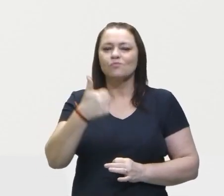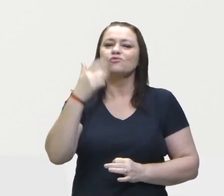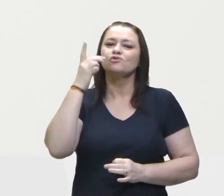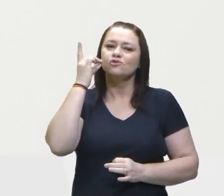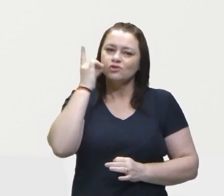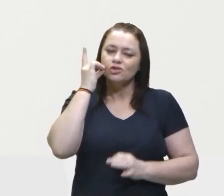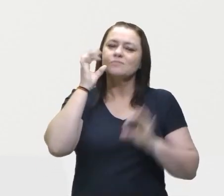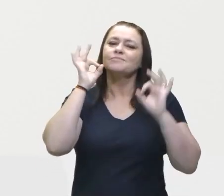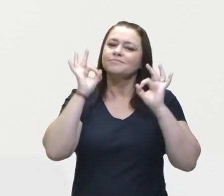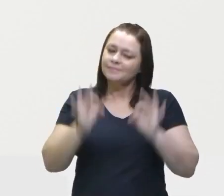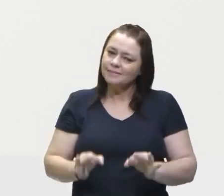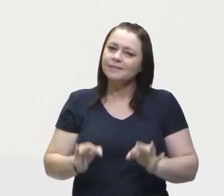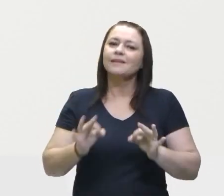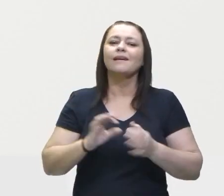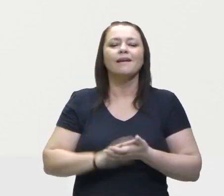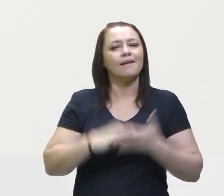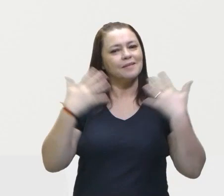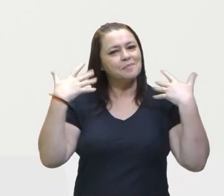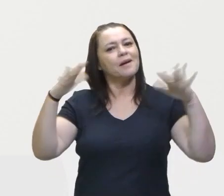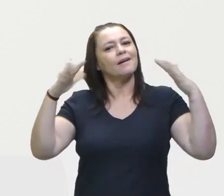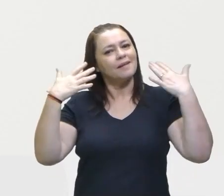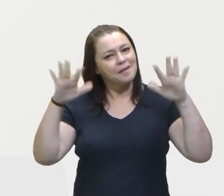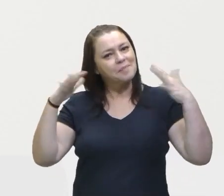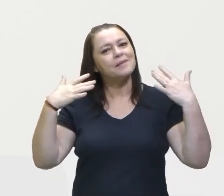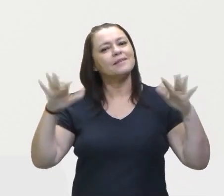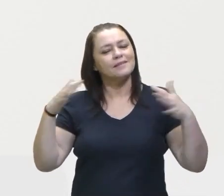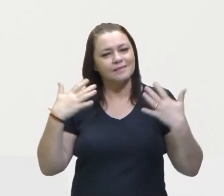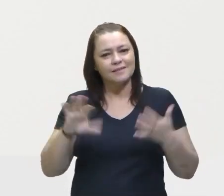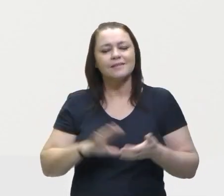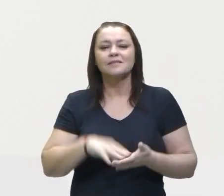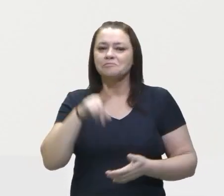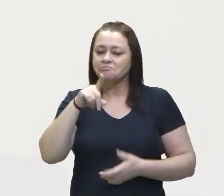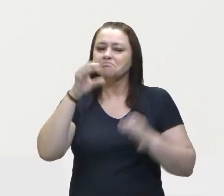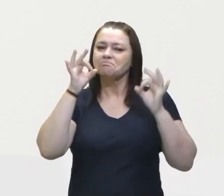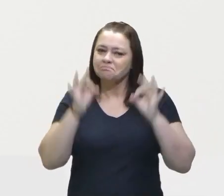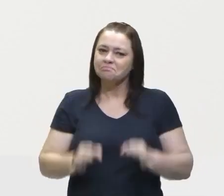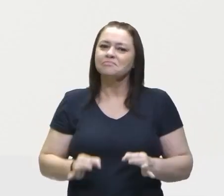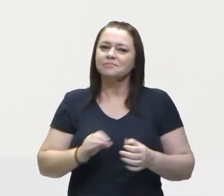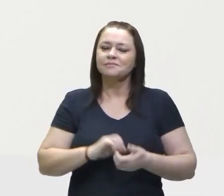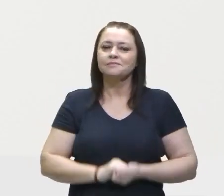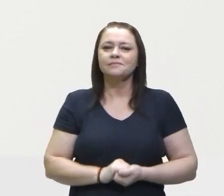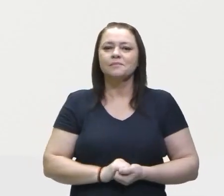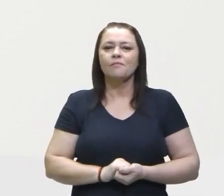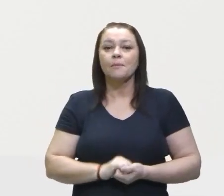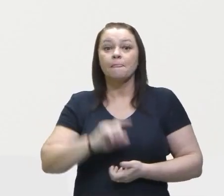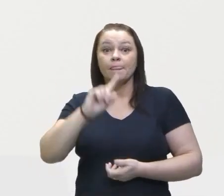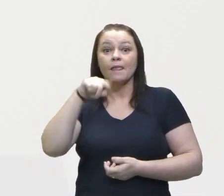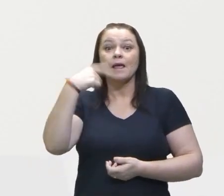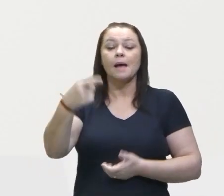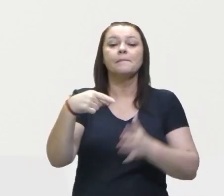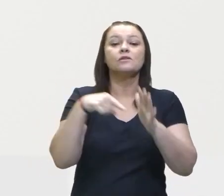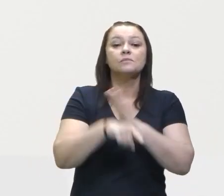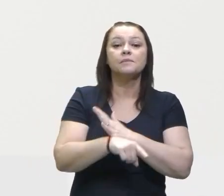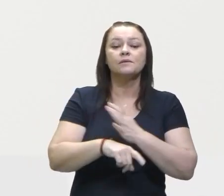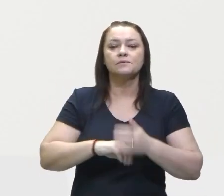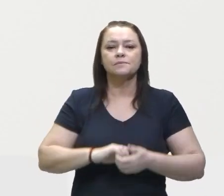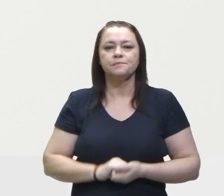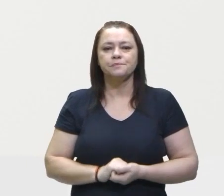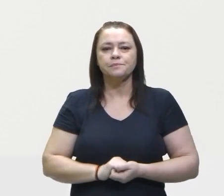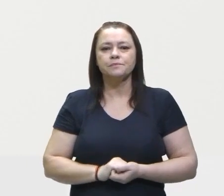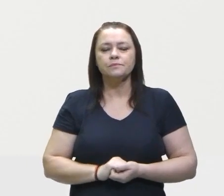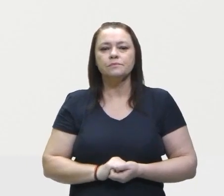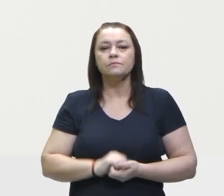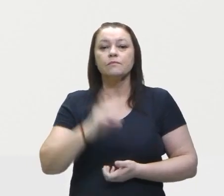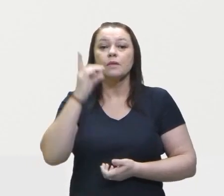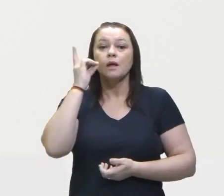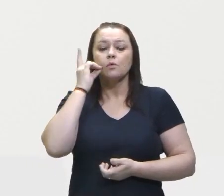31 dias. Muito bem, parabéns, você acertou. Vamos ver se acerta a próxima pergunta?